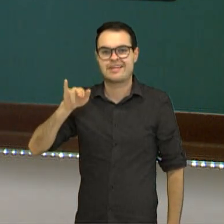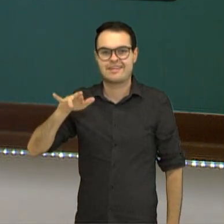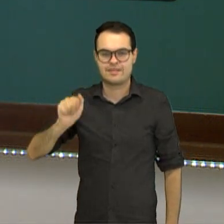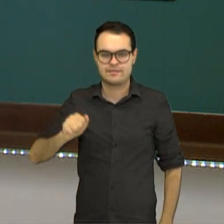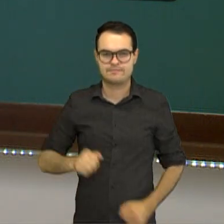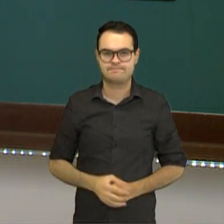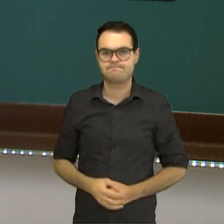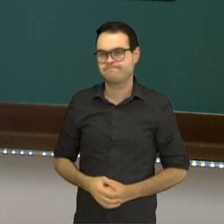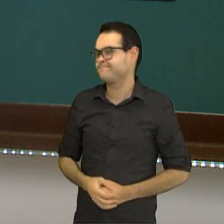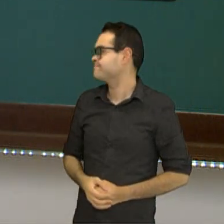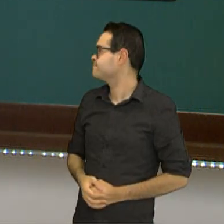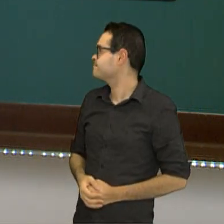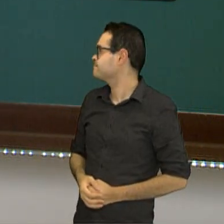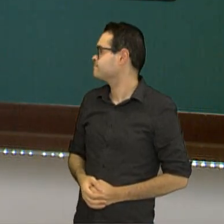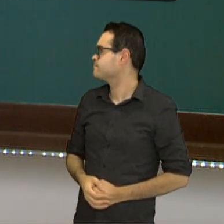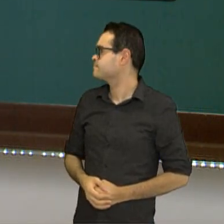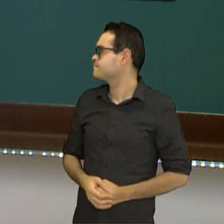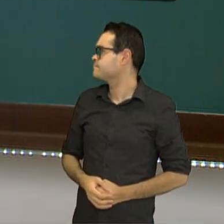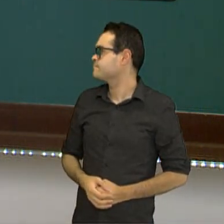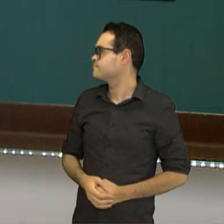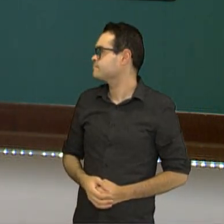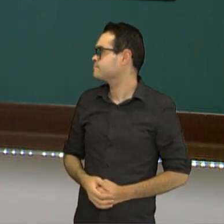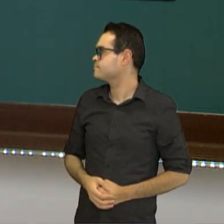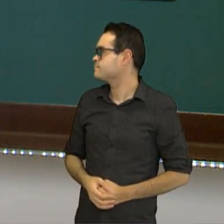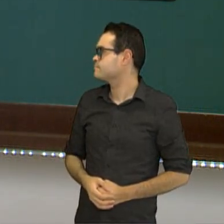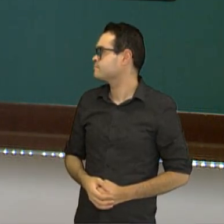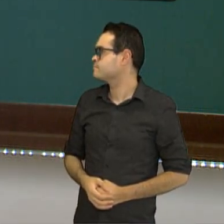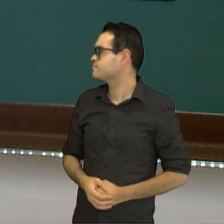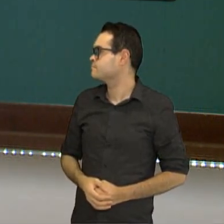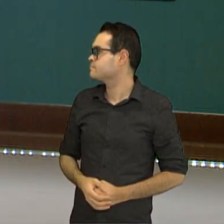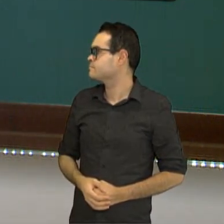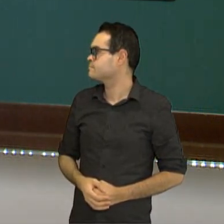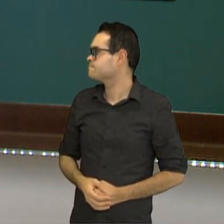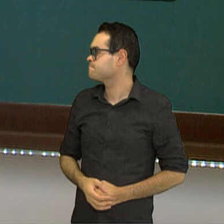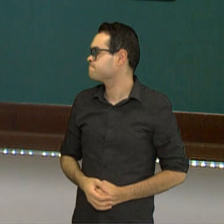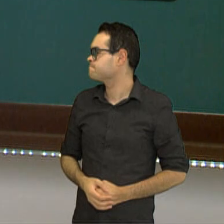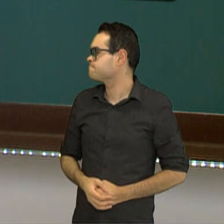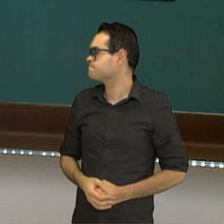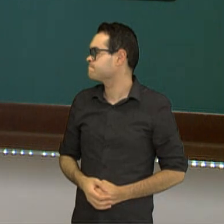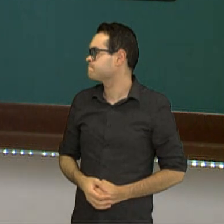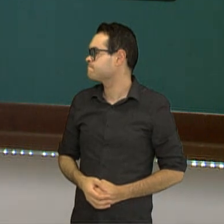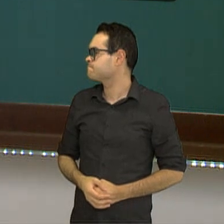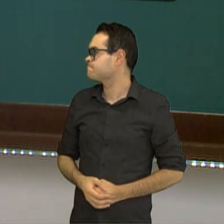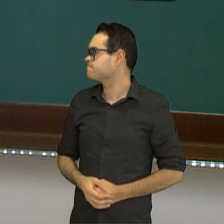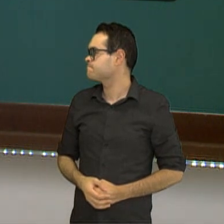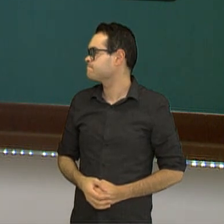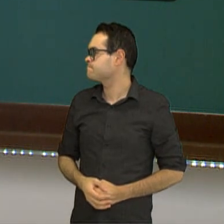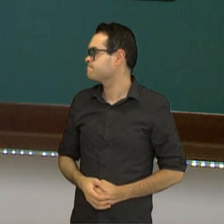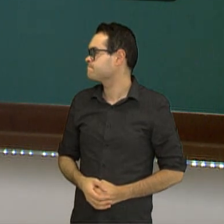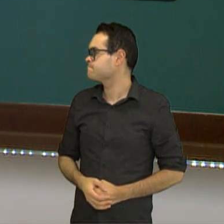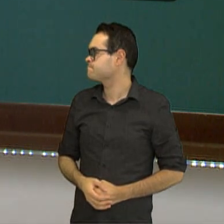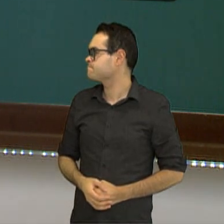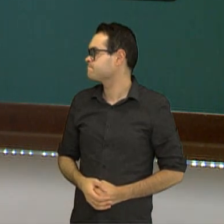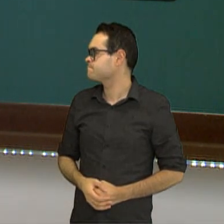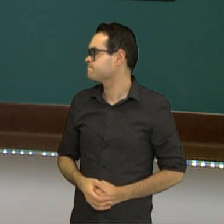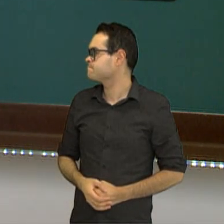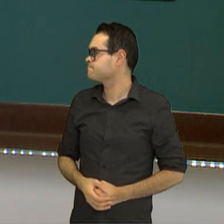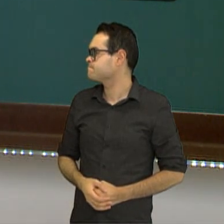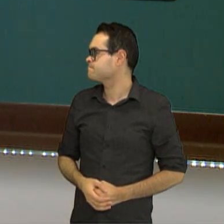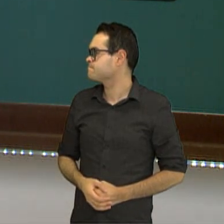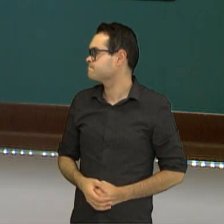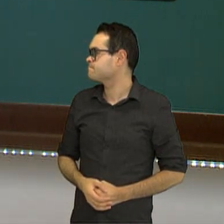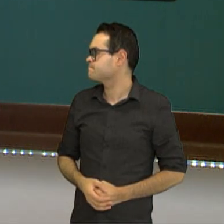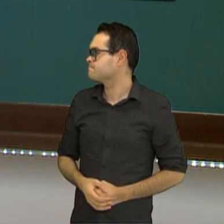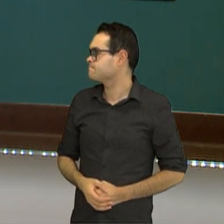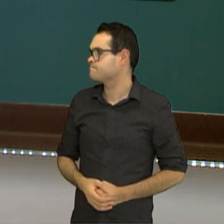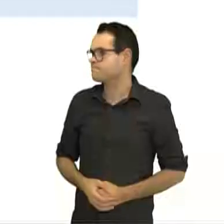Obviously, as a writing, I think language matters intensely. I also think that sometimes when you are able to name something, I mean there's power in naming,